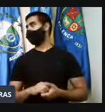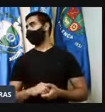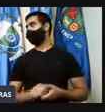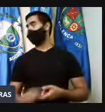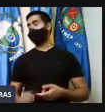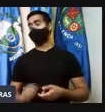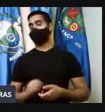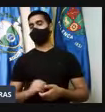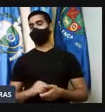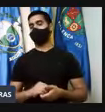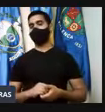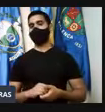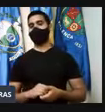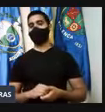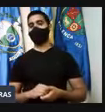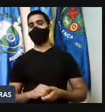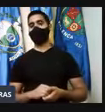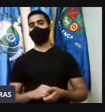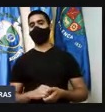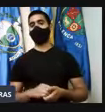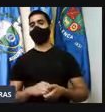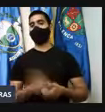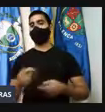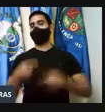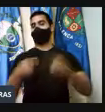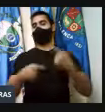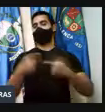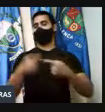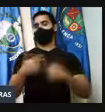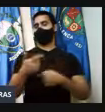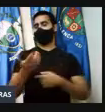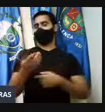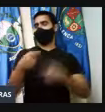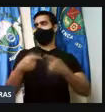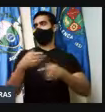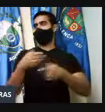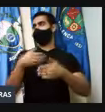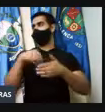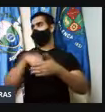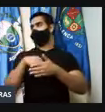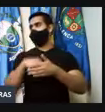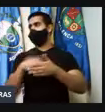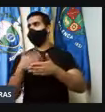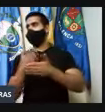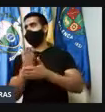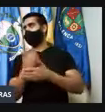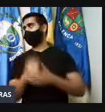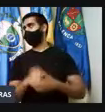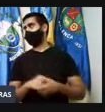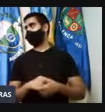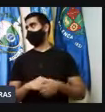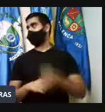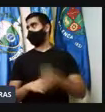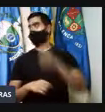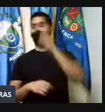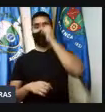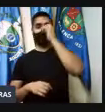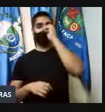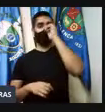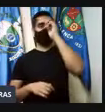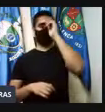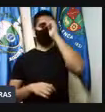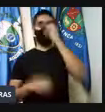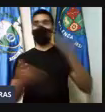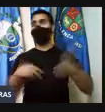O requerimento se encontra em discussão. Não tendo quem queira discutir, em votação, aprovado. Vamos agora para a leitura